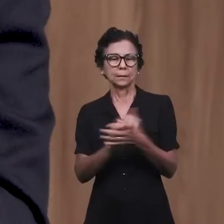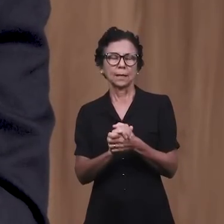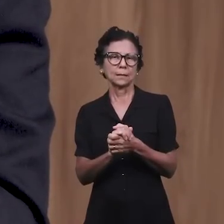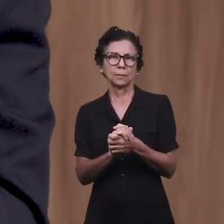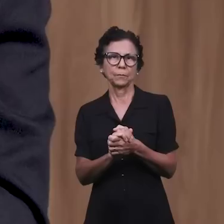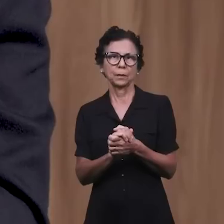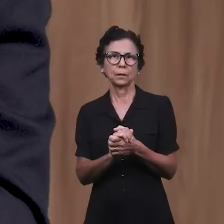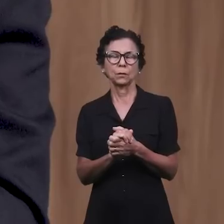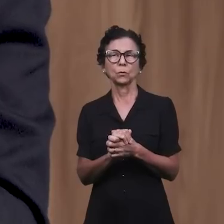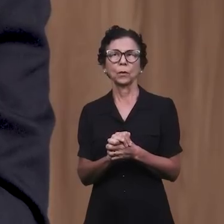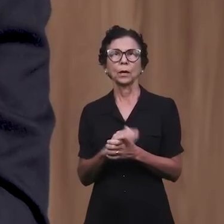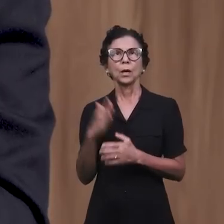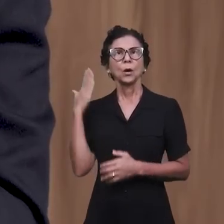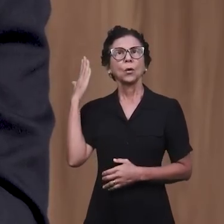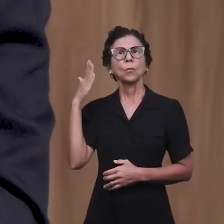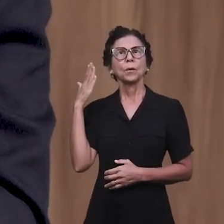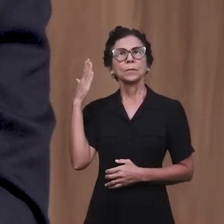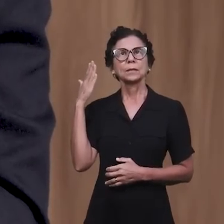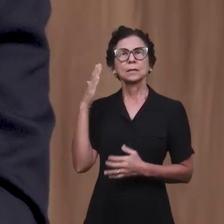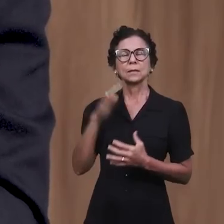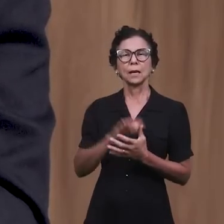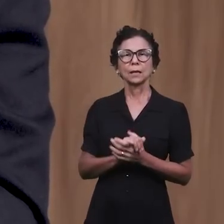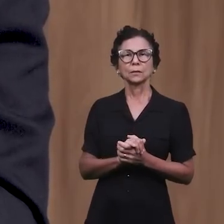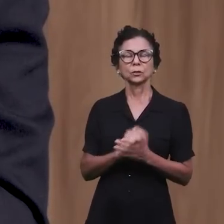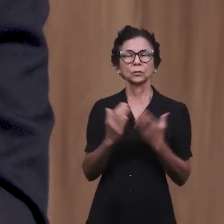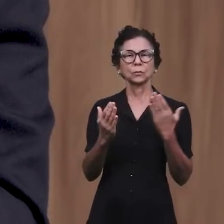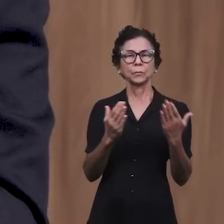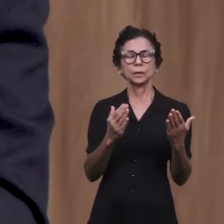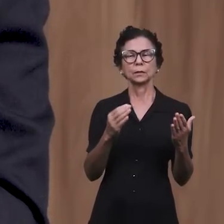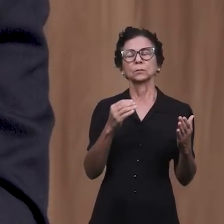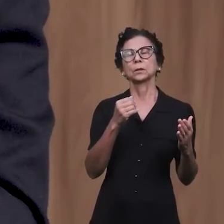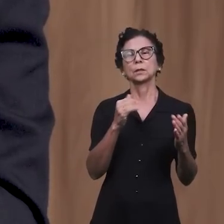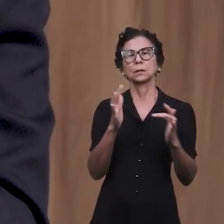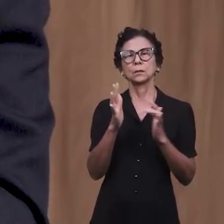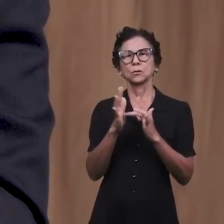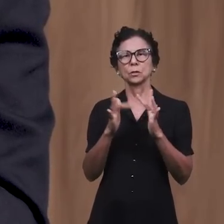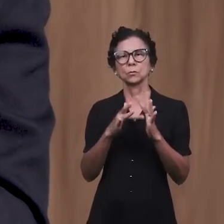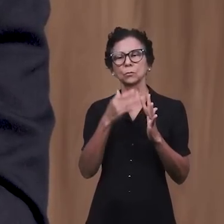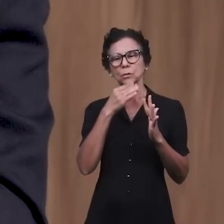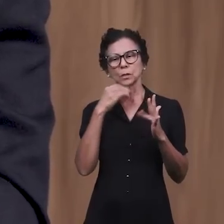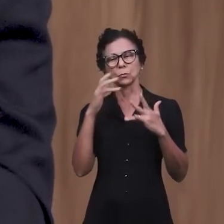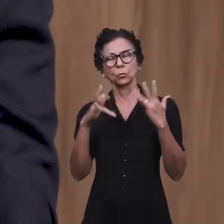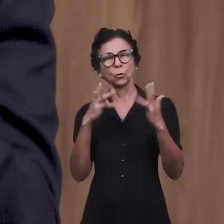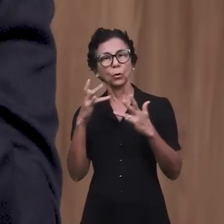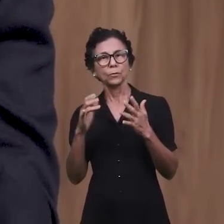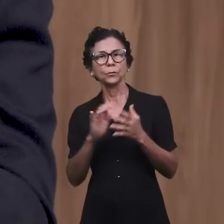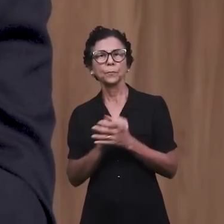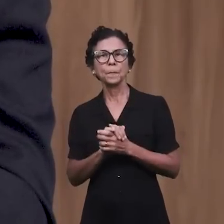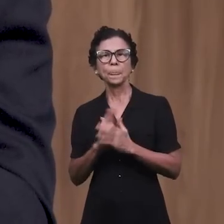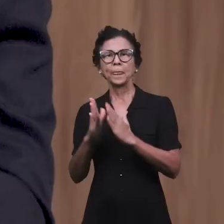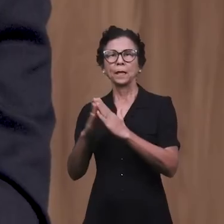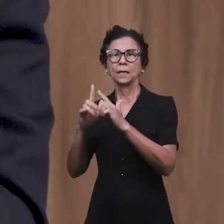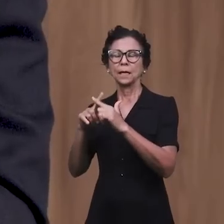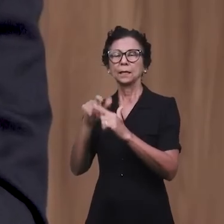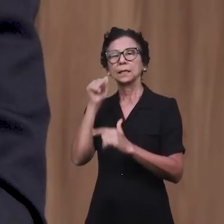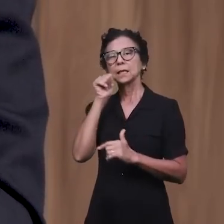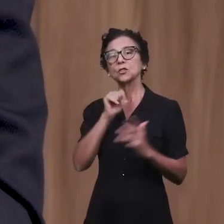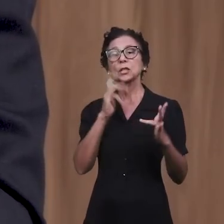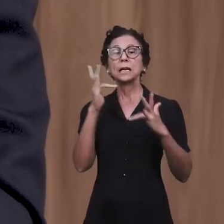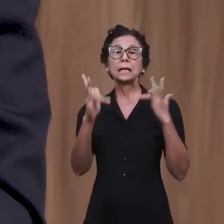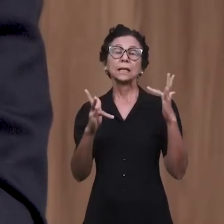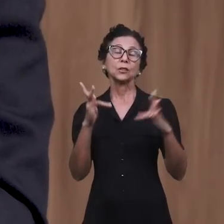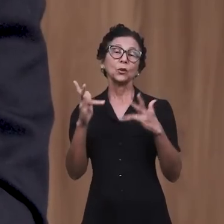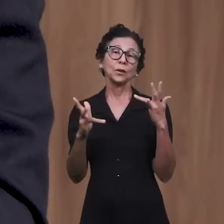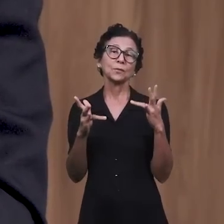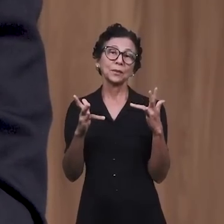uma mensagem que fala sobre Jesus, o noivo, a igreja noiva. Então você vai ter uma oportunidade de aproveitar o momento ali e